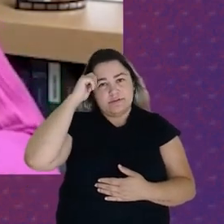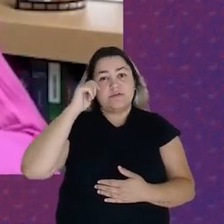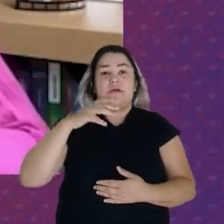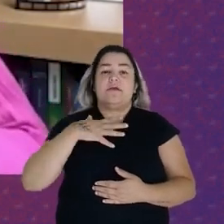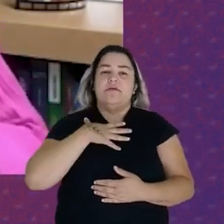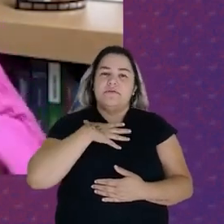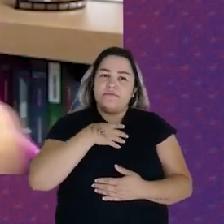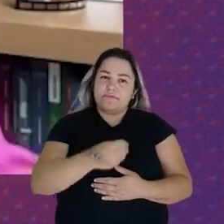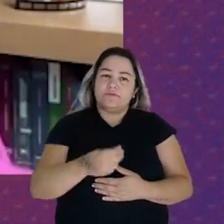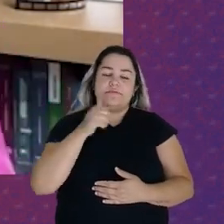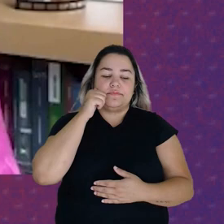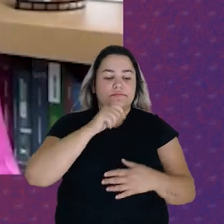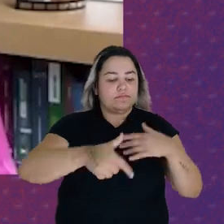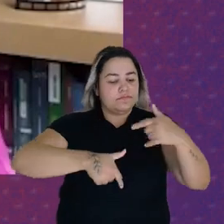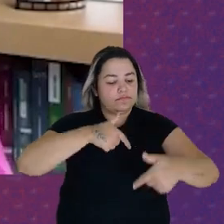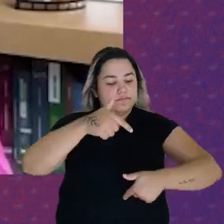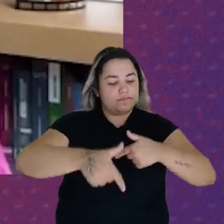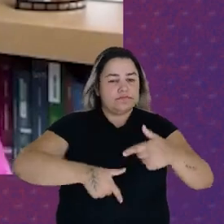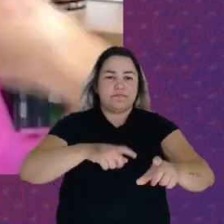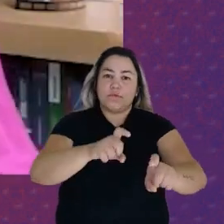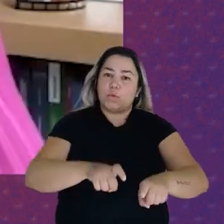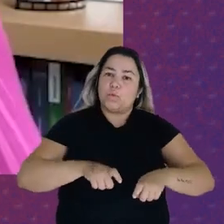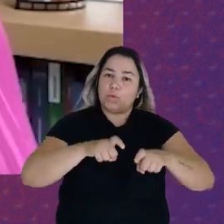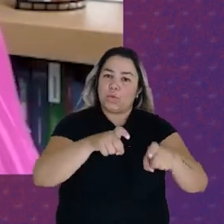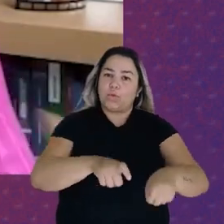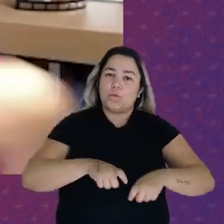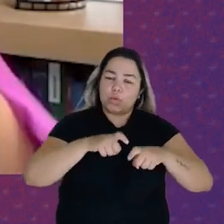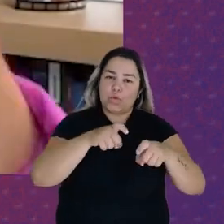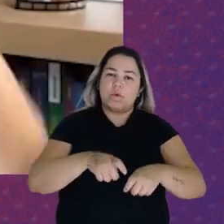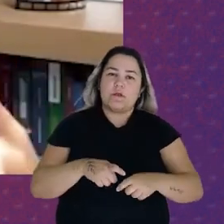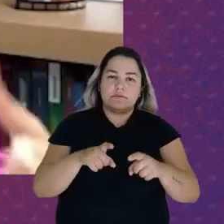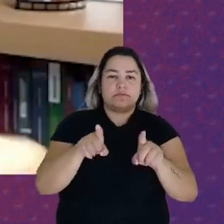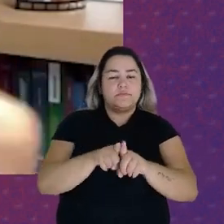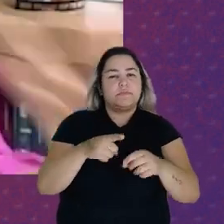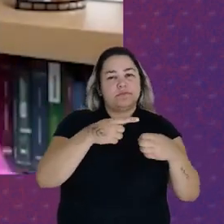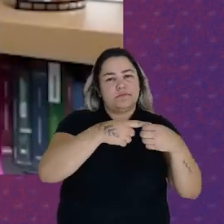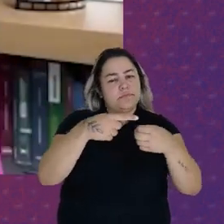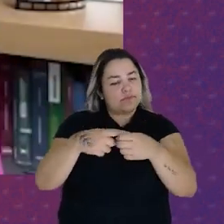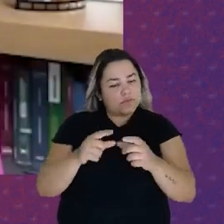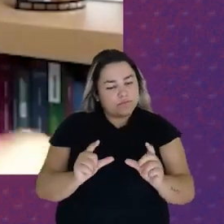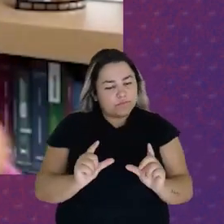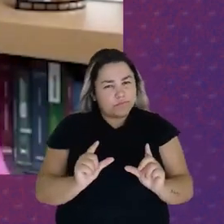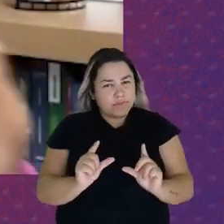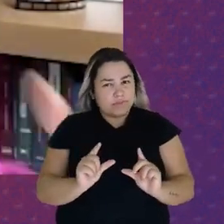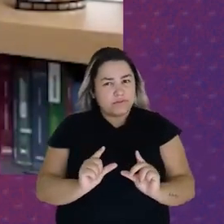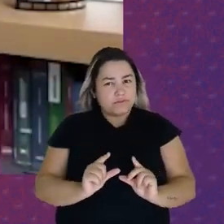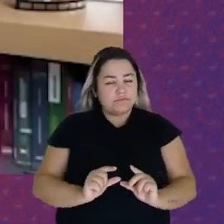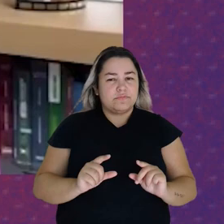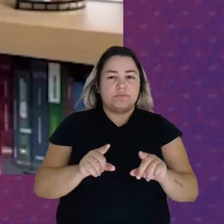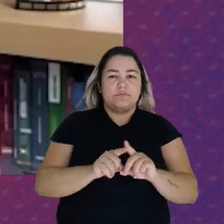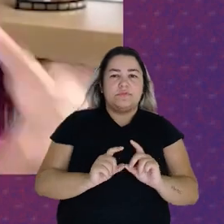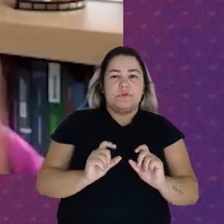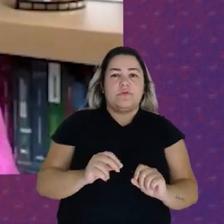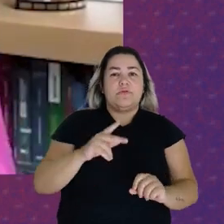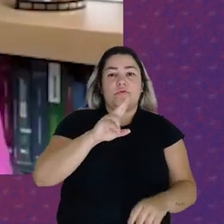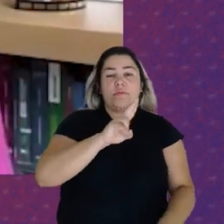e trabalhadores rurais, né? Venho de uma cidade bem pequena do Sertão Central, chamada Pedro Avelino, e moro